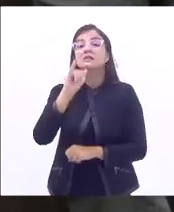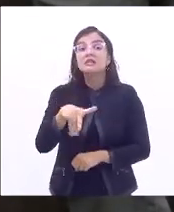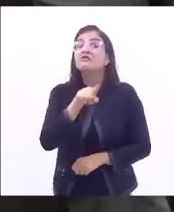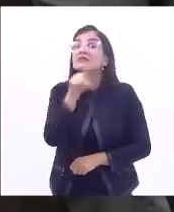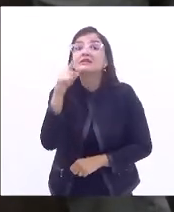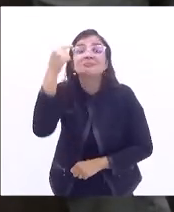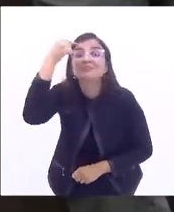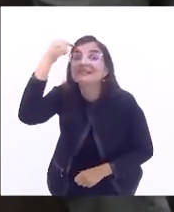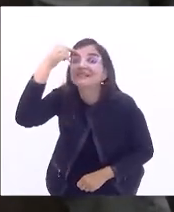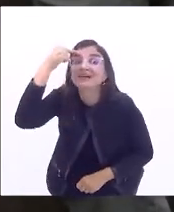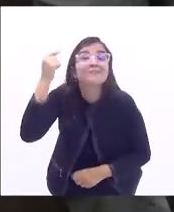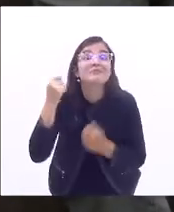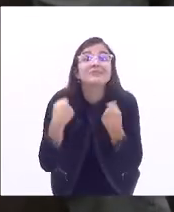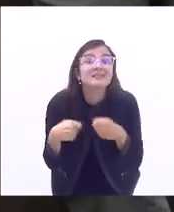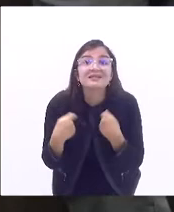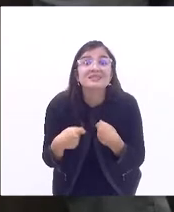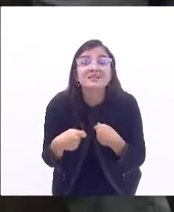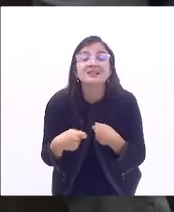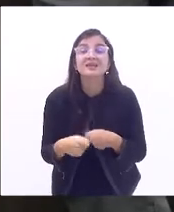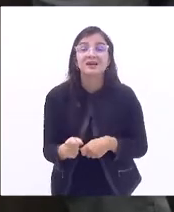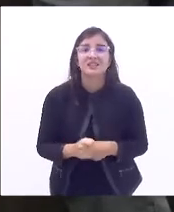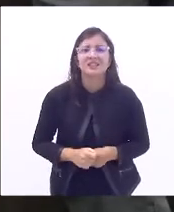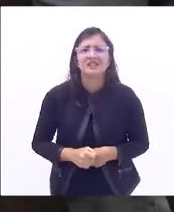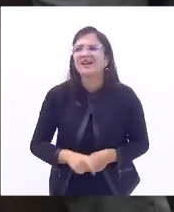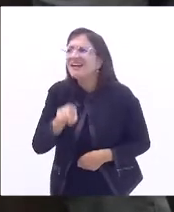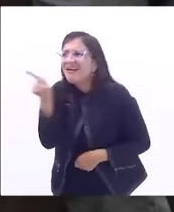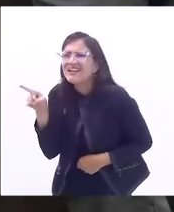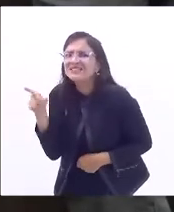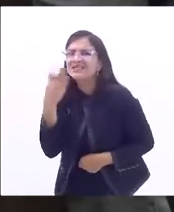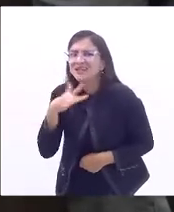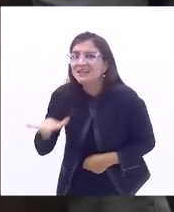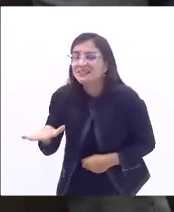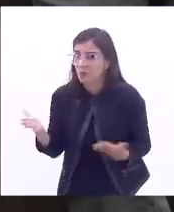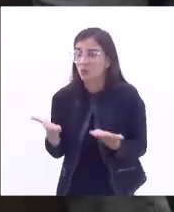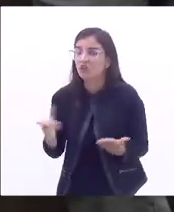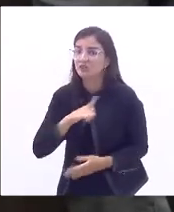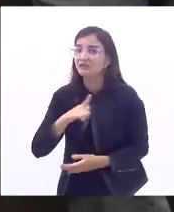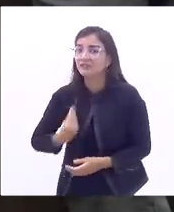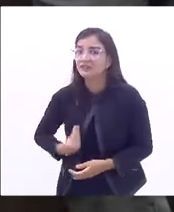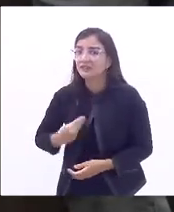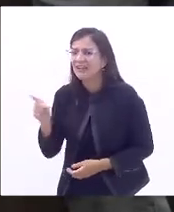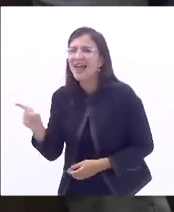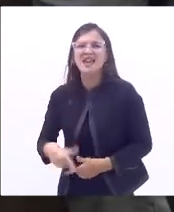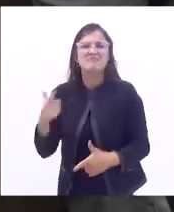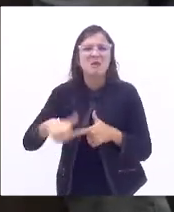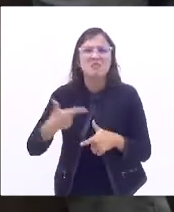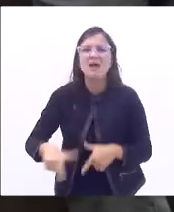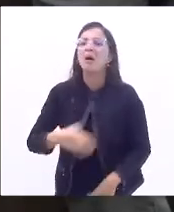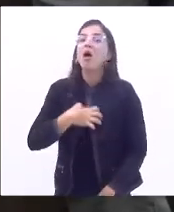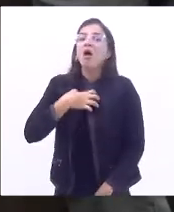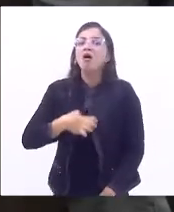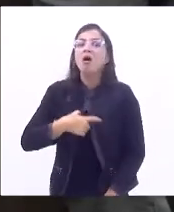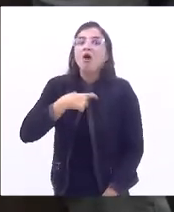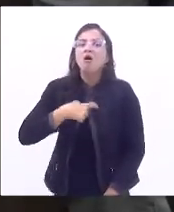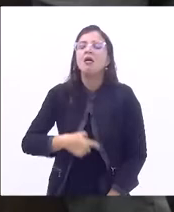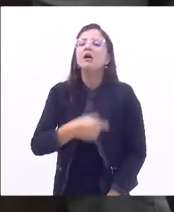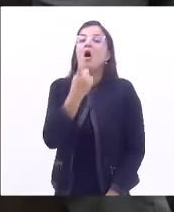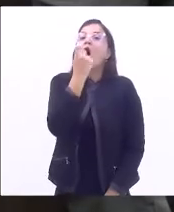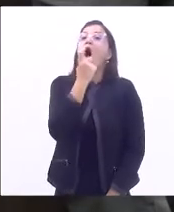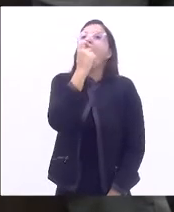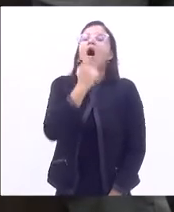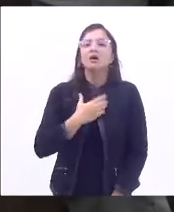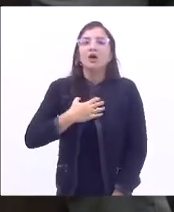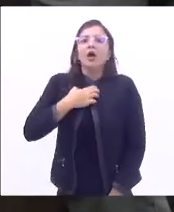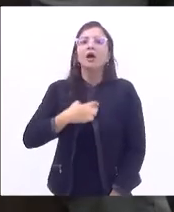cabeça uma coisa só, será que aquelas crianças que estão lá hoje, que já estão com rinite, bronquite, com asma, devido a esse absurdo